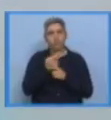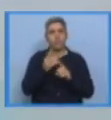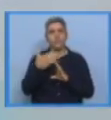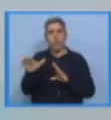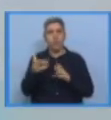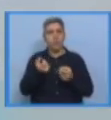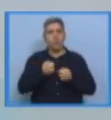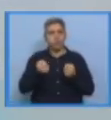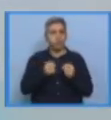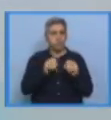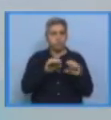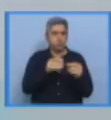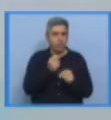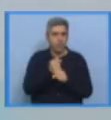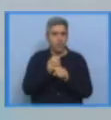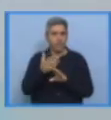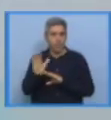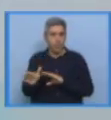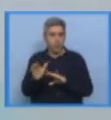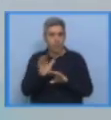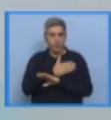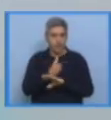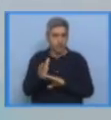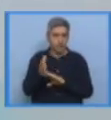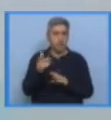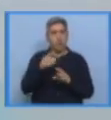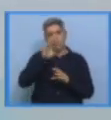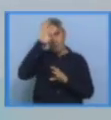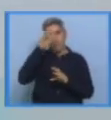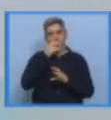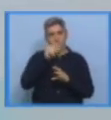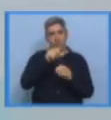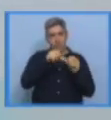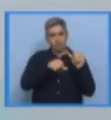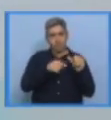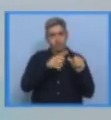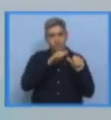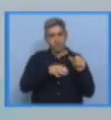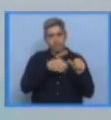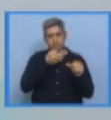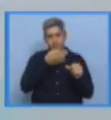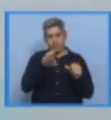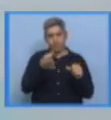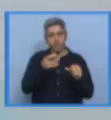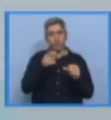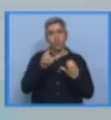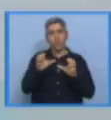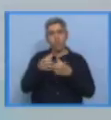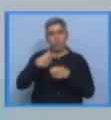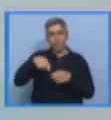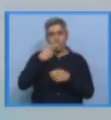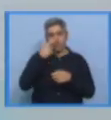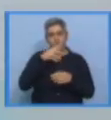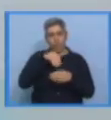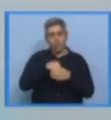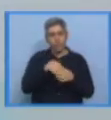dos seus meios tradicionais de trabalho. E o Papa refere isso na mensagem, estes grupos aos quais as pessoas pertencem nas